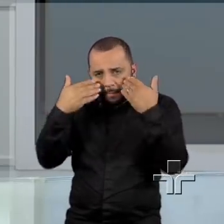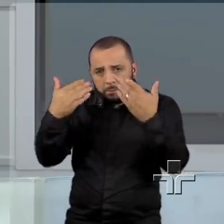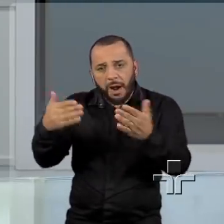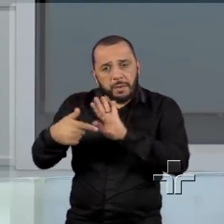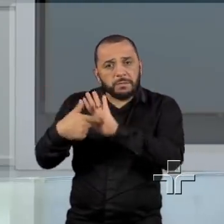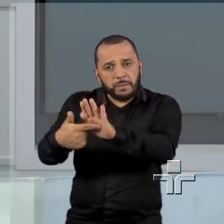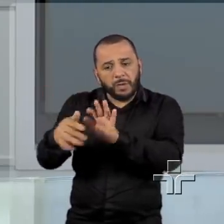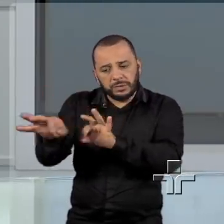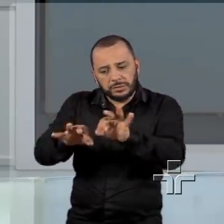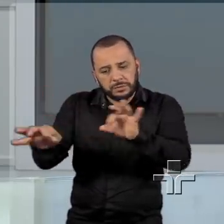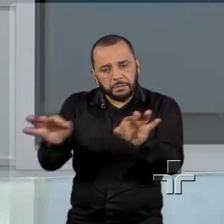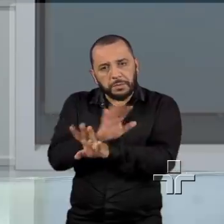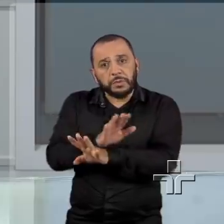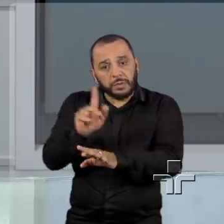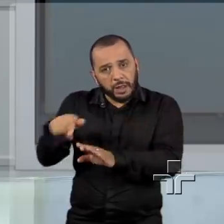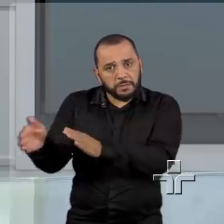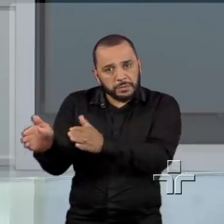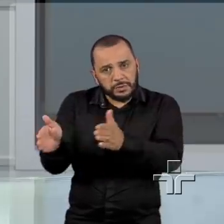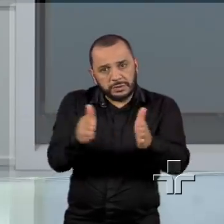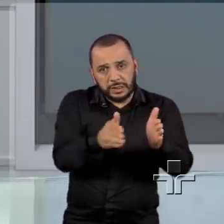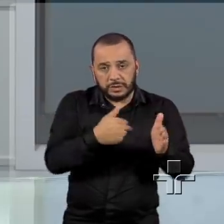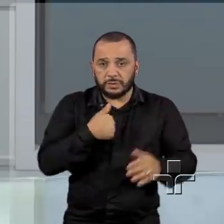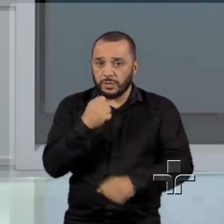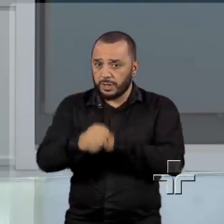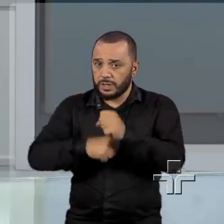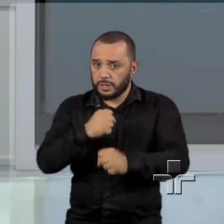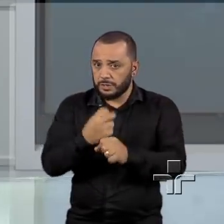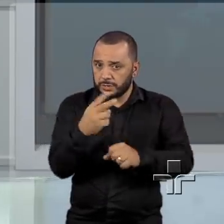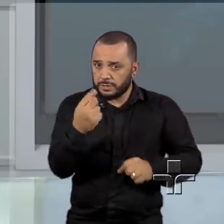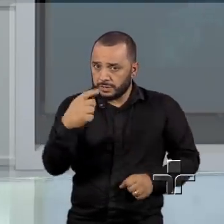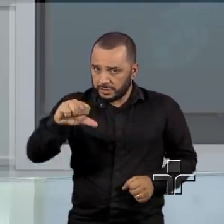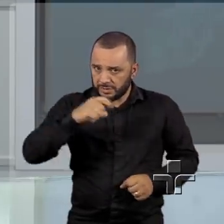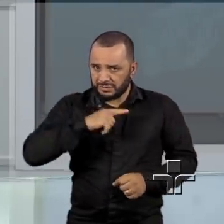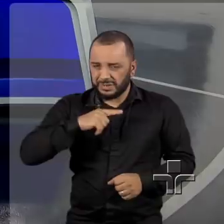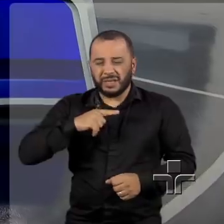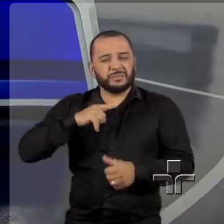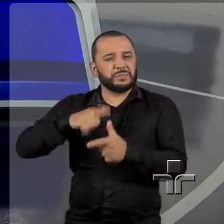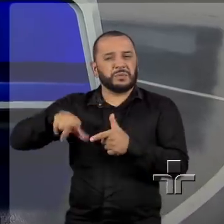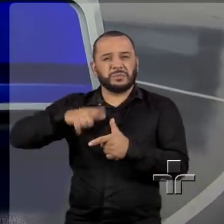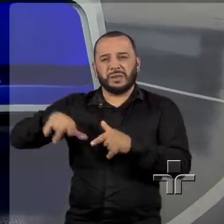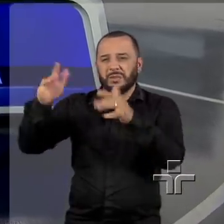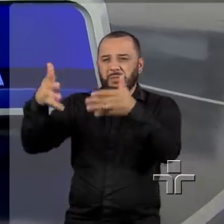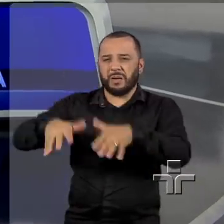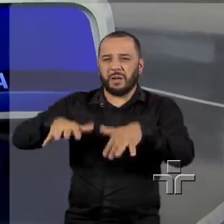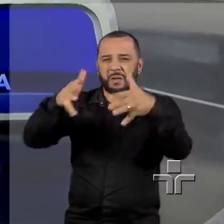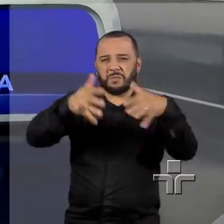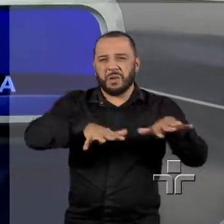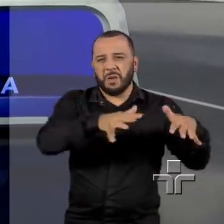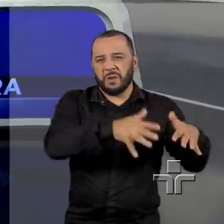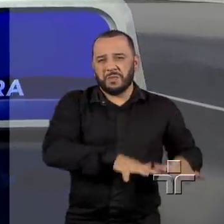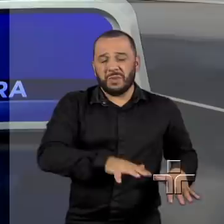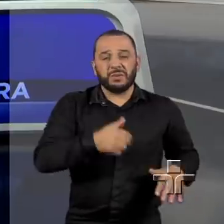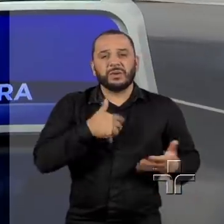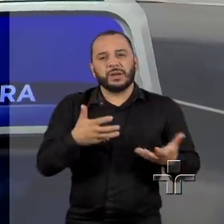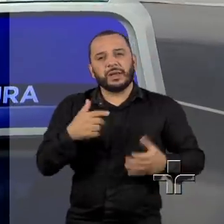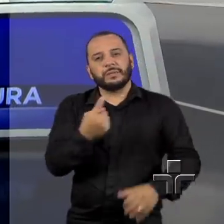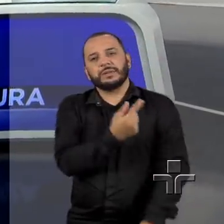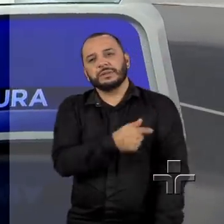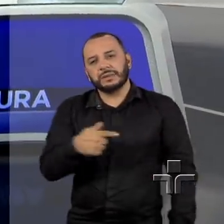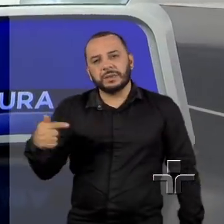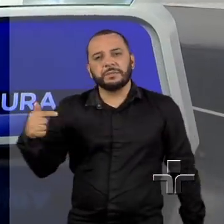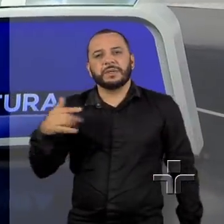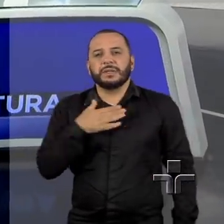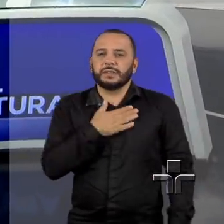processo. Apenas eu gostaria, talvez, nesse ano de 2019, de tantas tragédias e tantas notícias, talvez uma semana